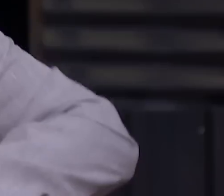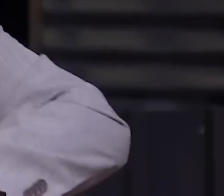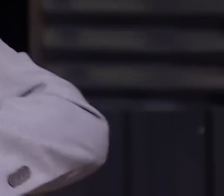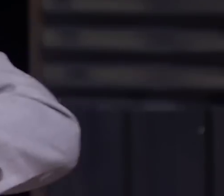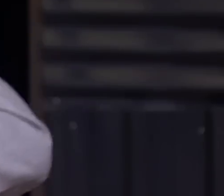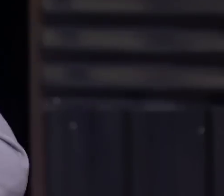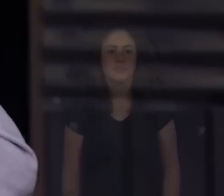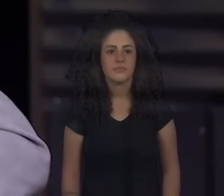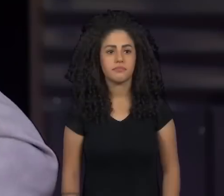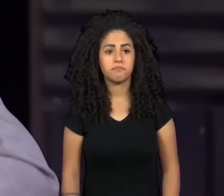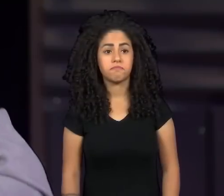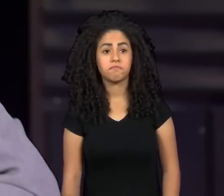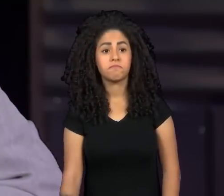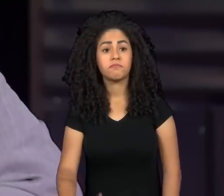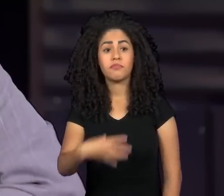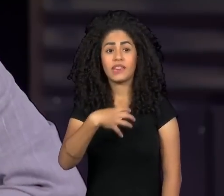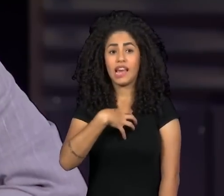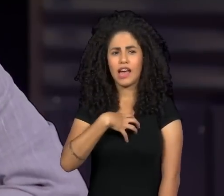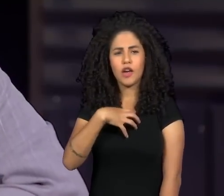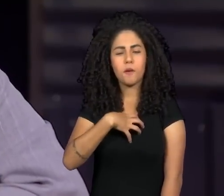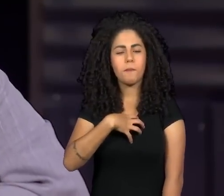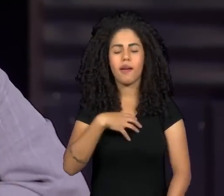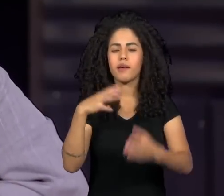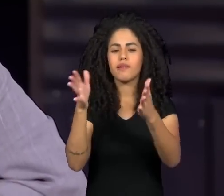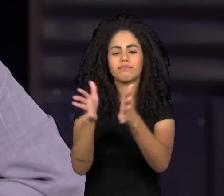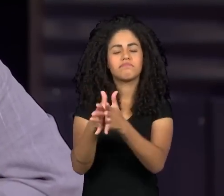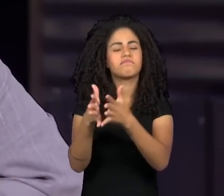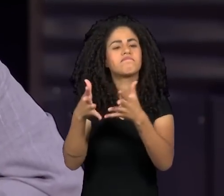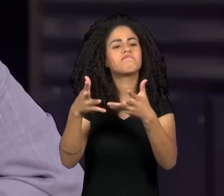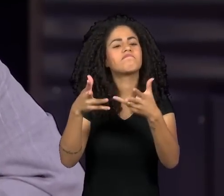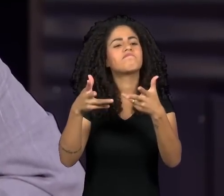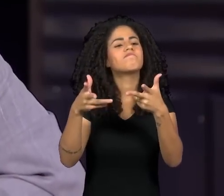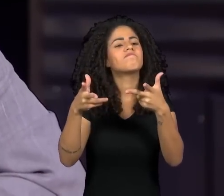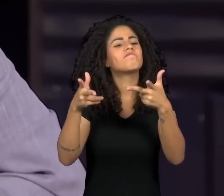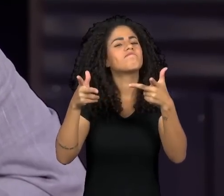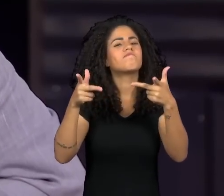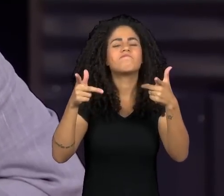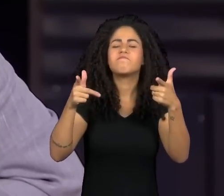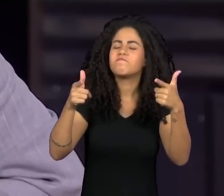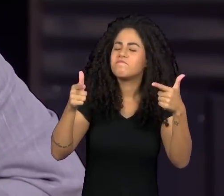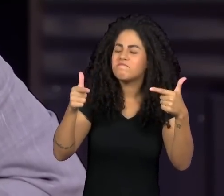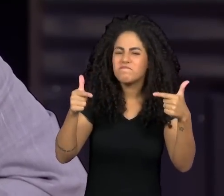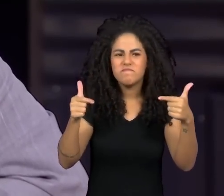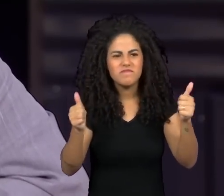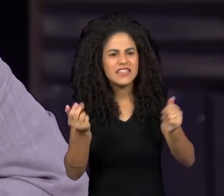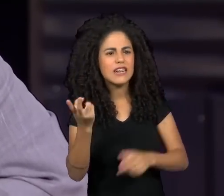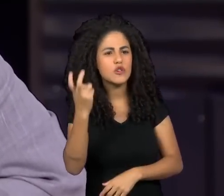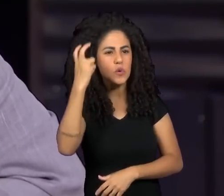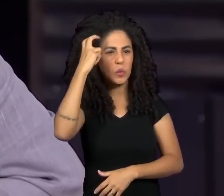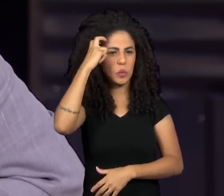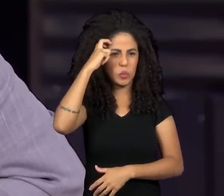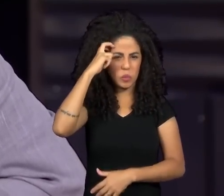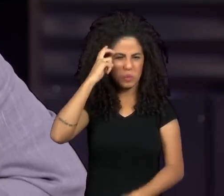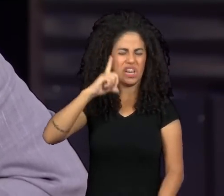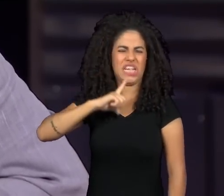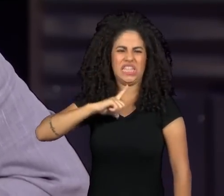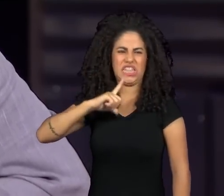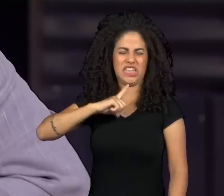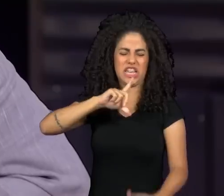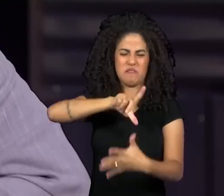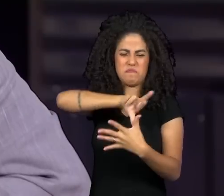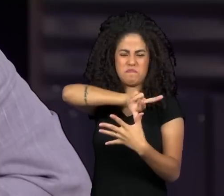A Bahia, essa maravilhosa, é uma reserva de cultura importante desse